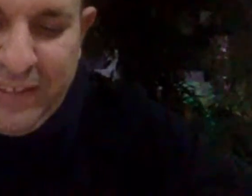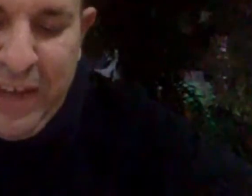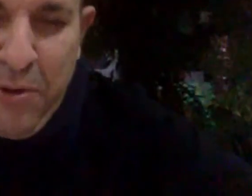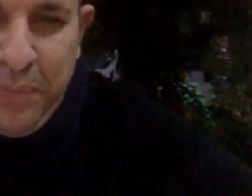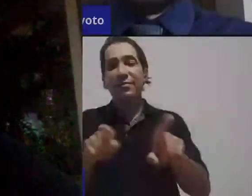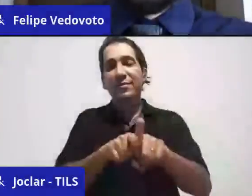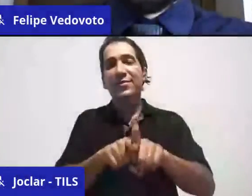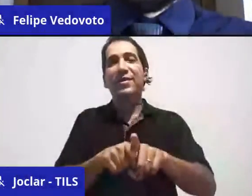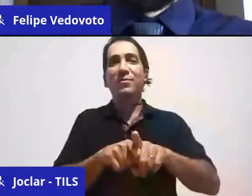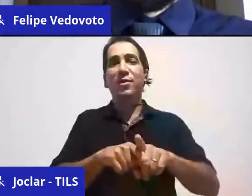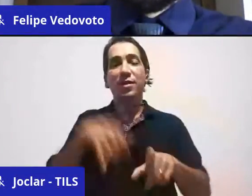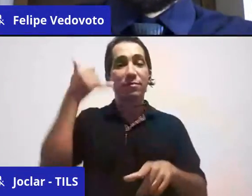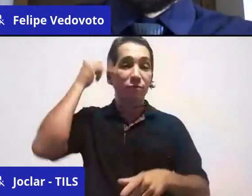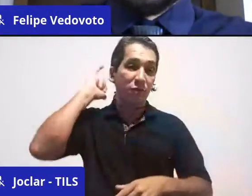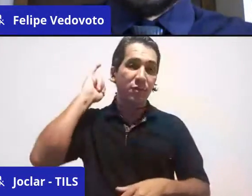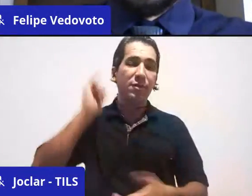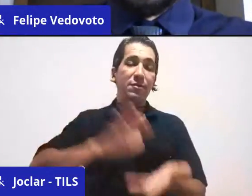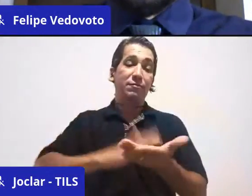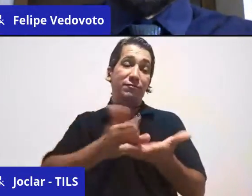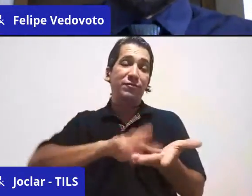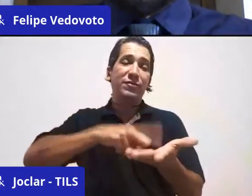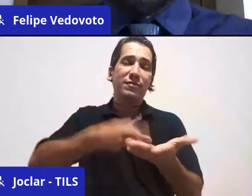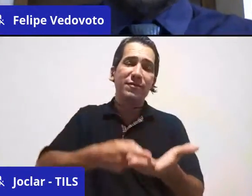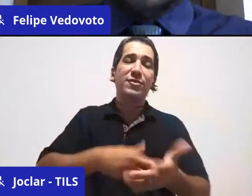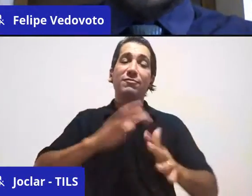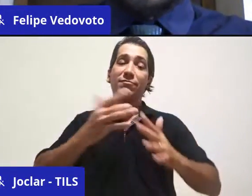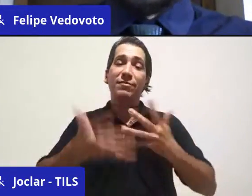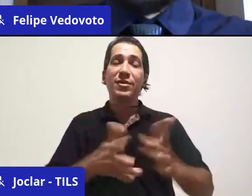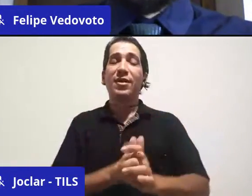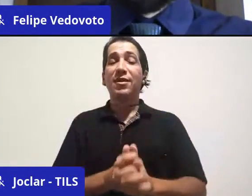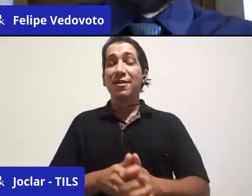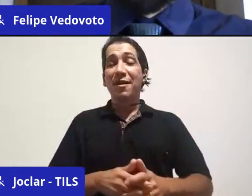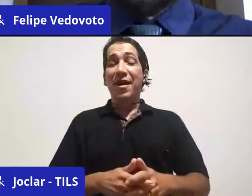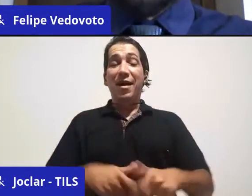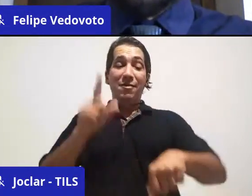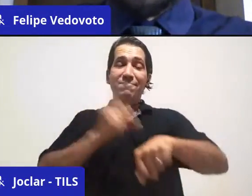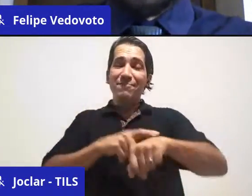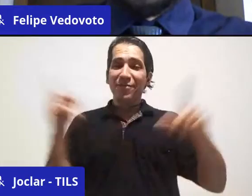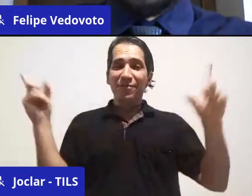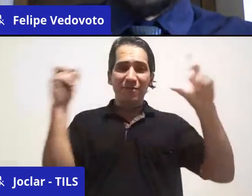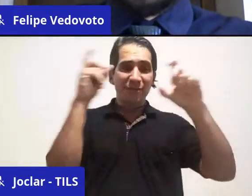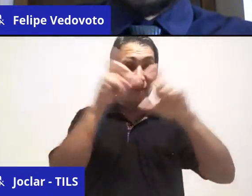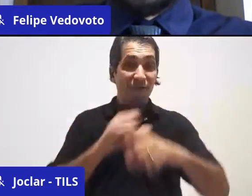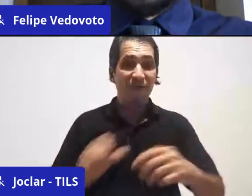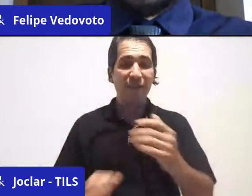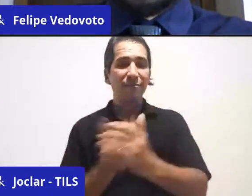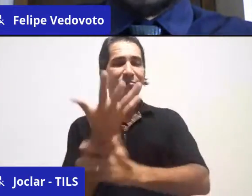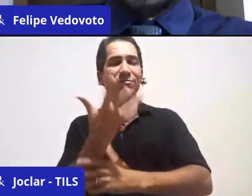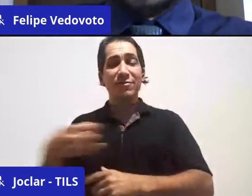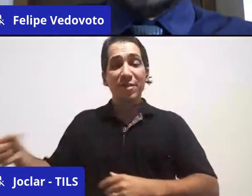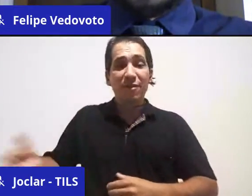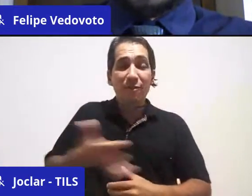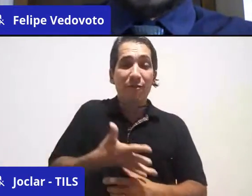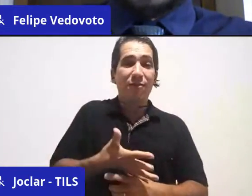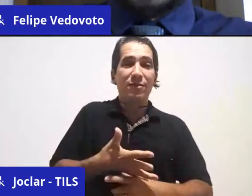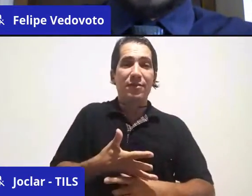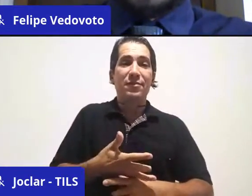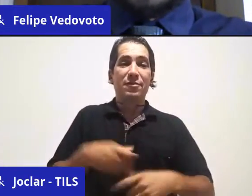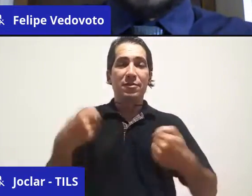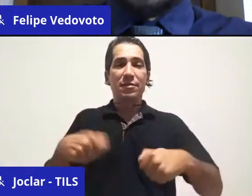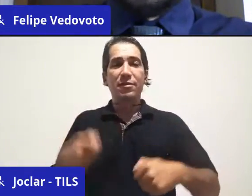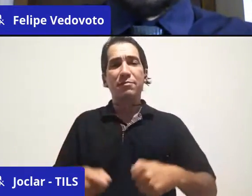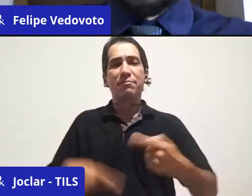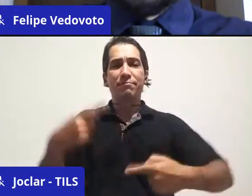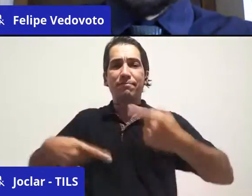muita inovação, e é importante esse momento, né? Porque é o momento de discutir a ciência, né? Então, para